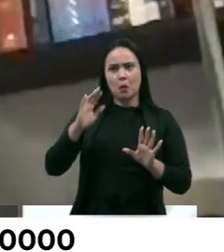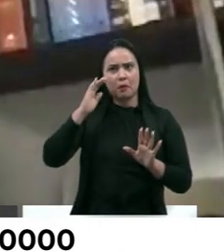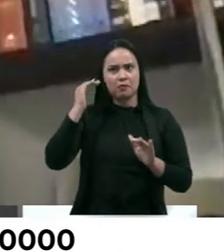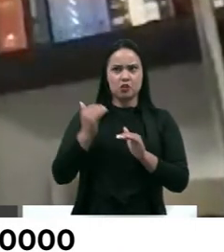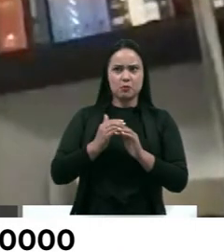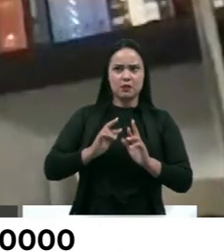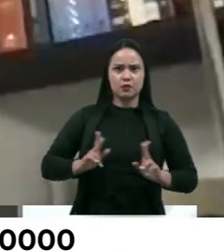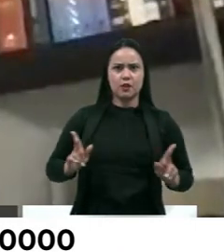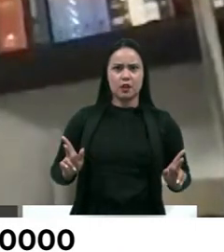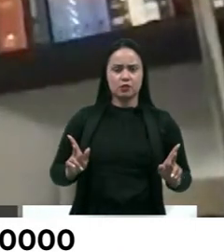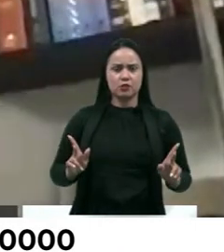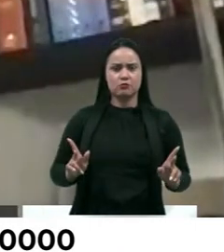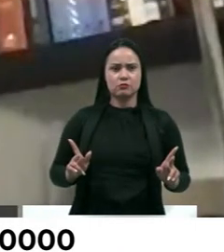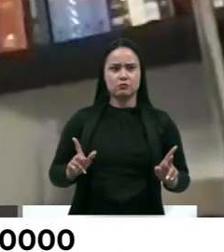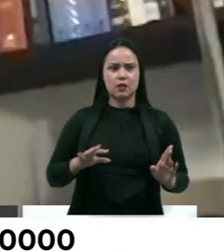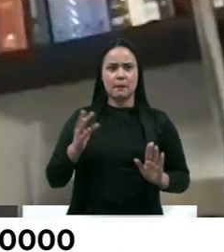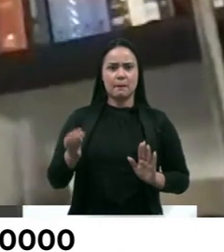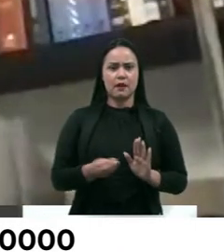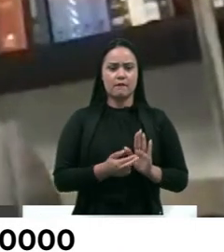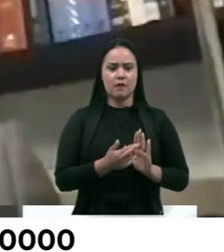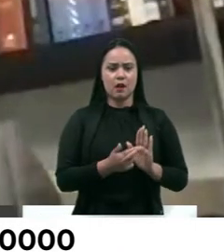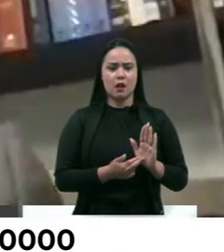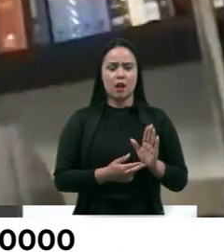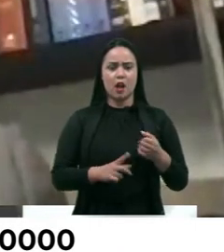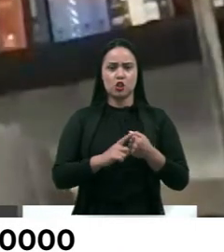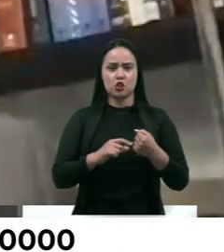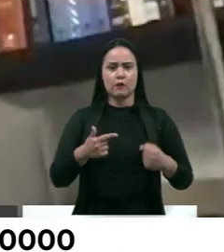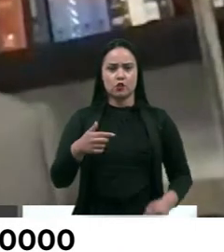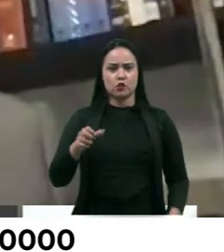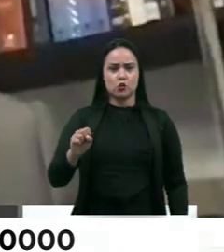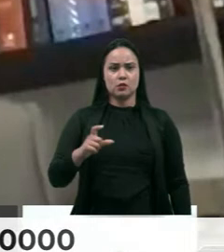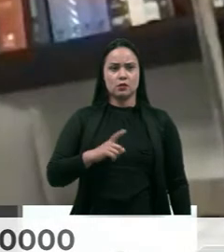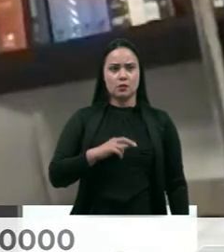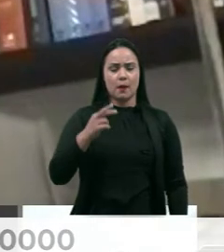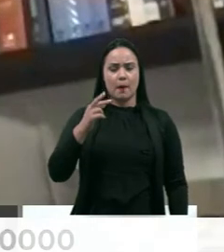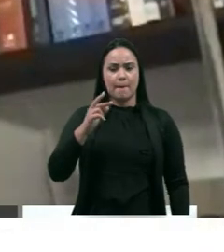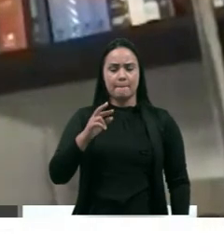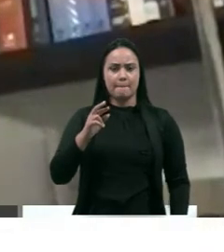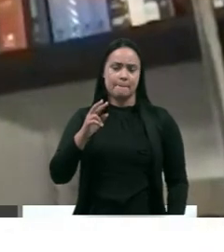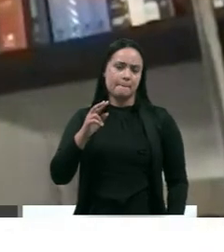fosse diferente, ele me aplicava a regra do artigo 28, mandava para o procurador,